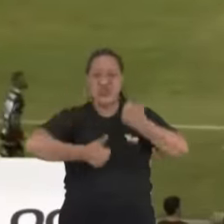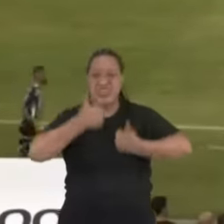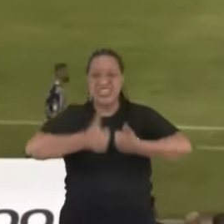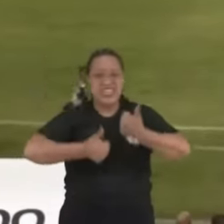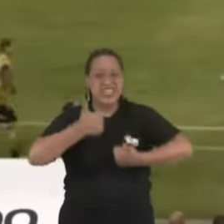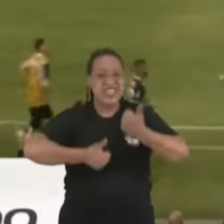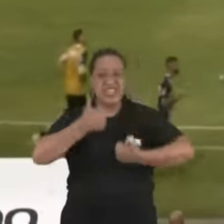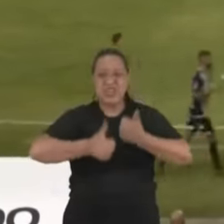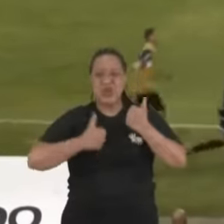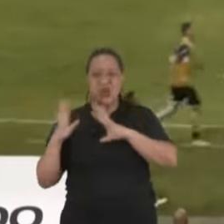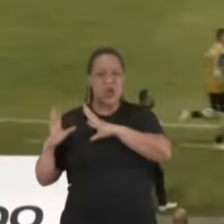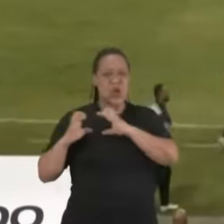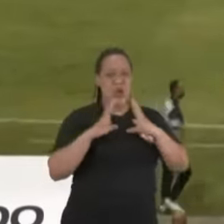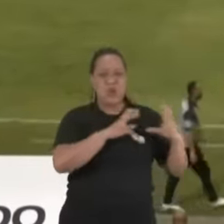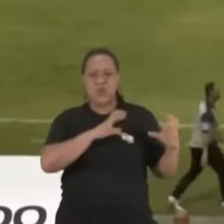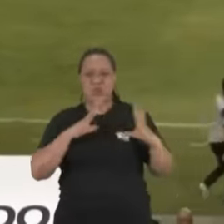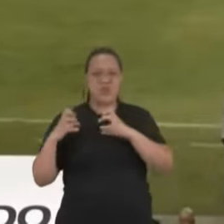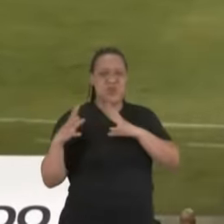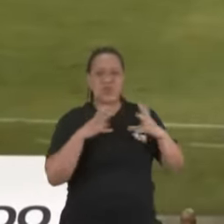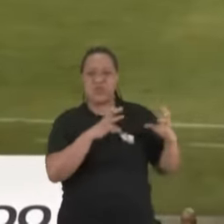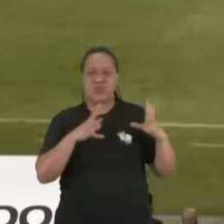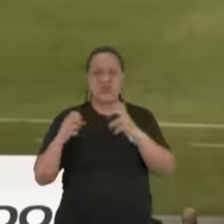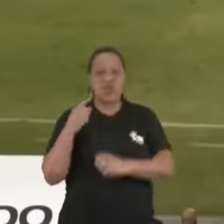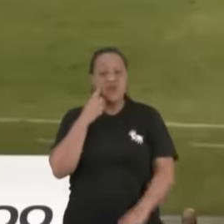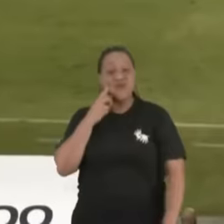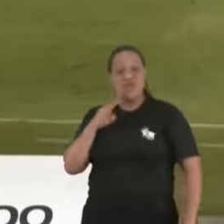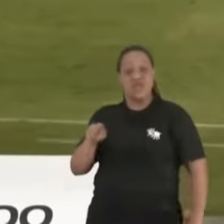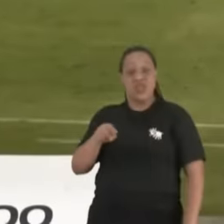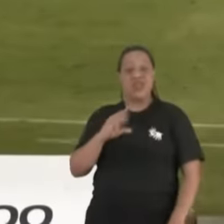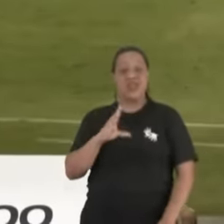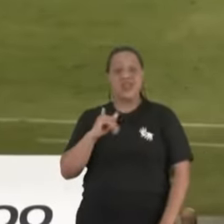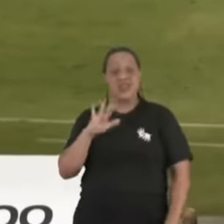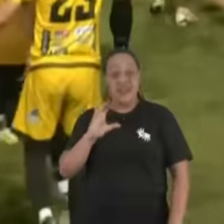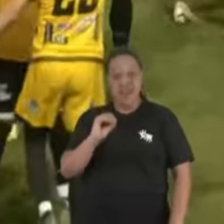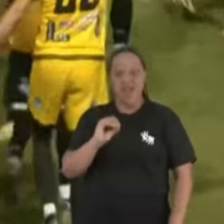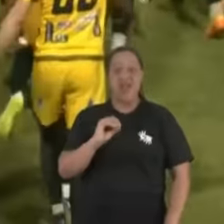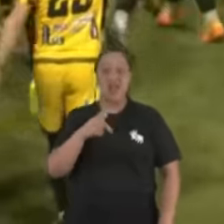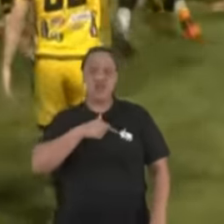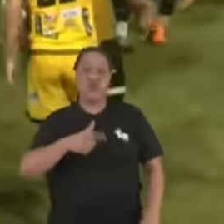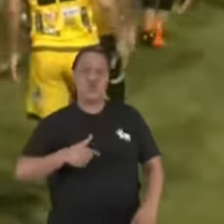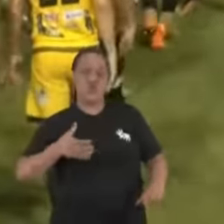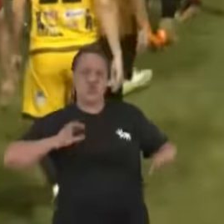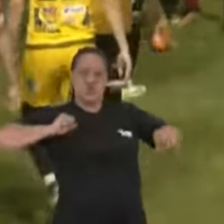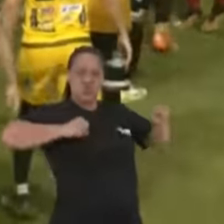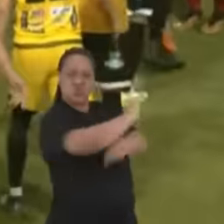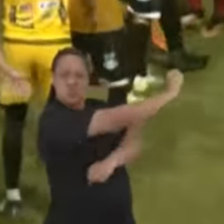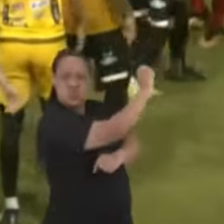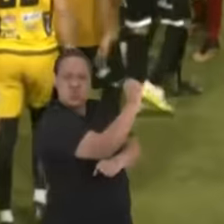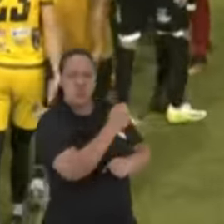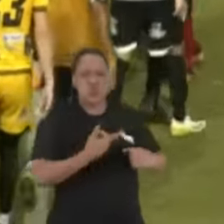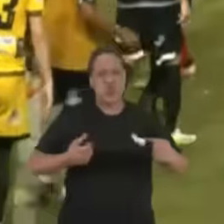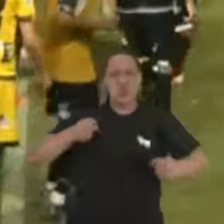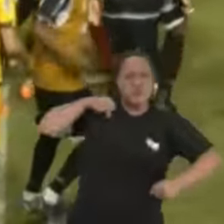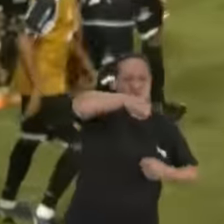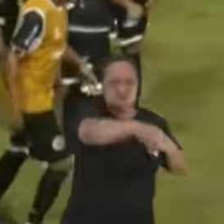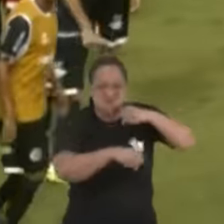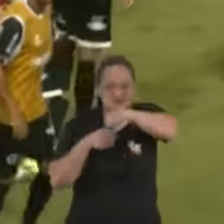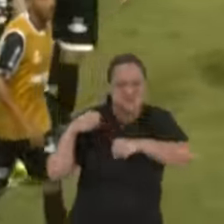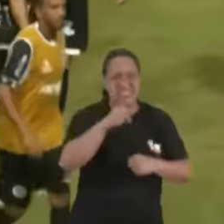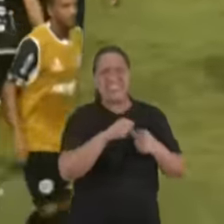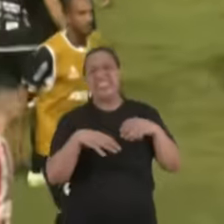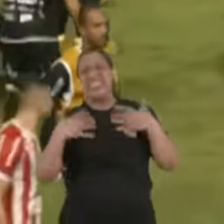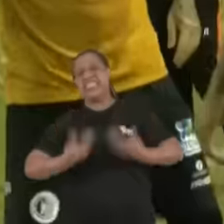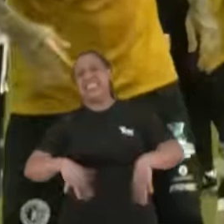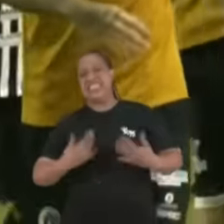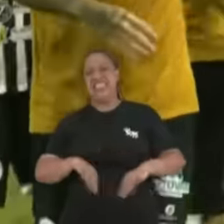se agredindo. Eu vi o Caio César atingindo o jogador do Asa com um chute, o Colina atingindo com um soco o jogador